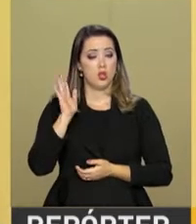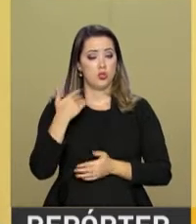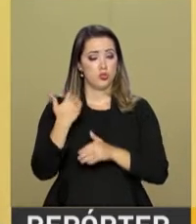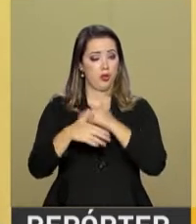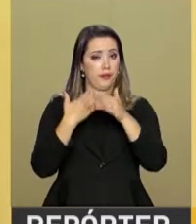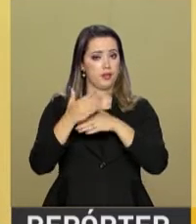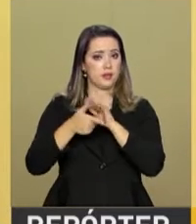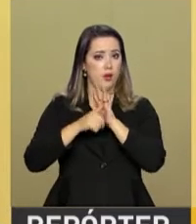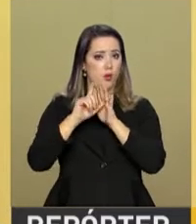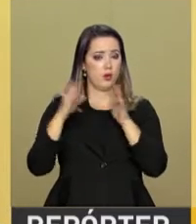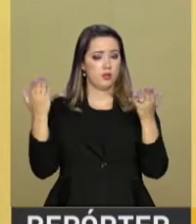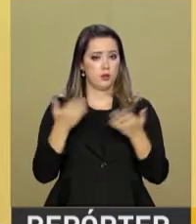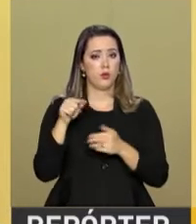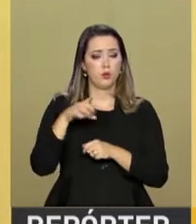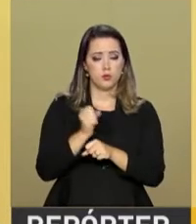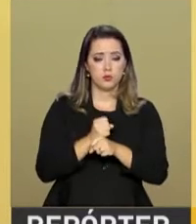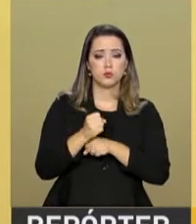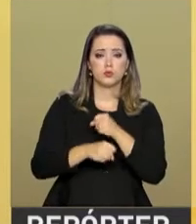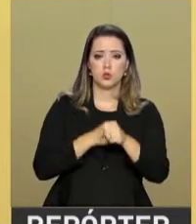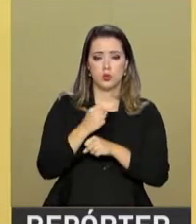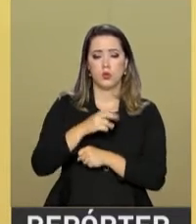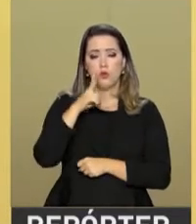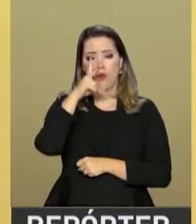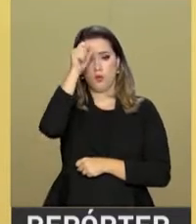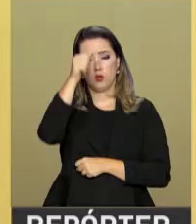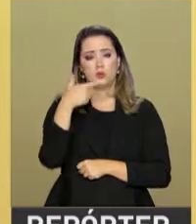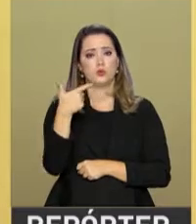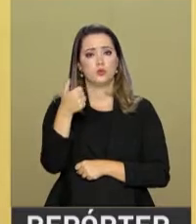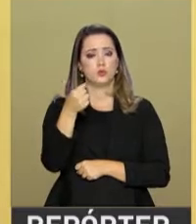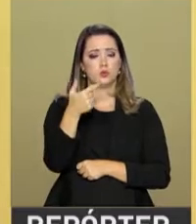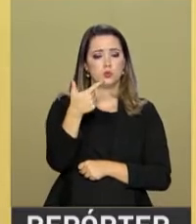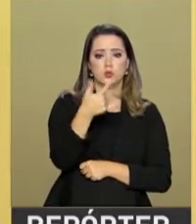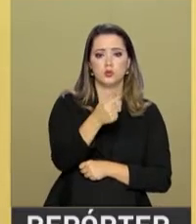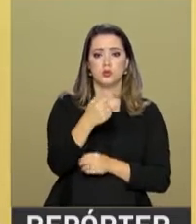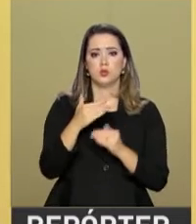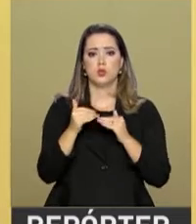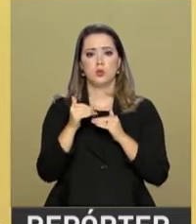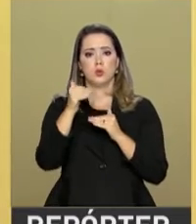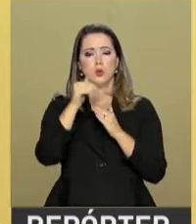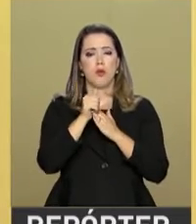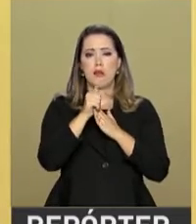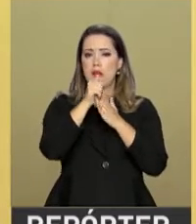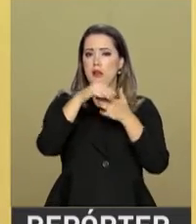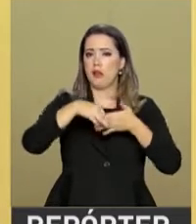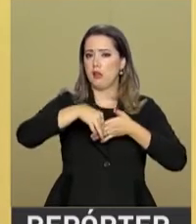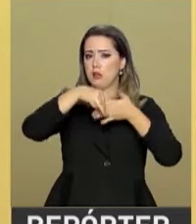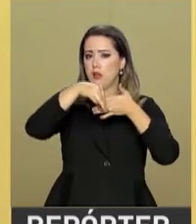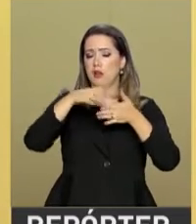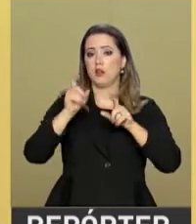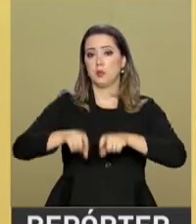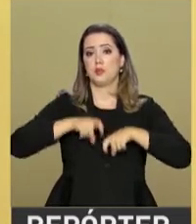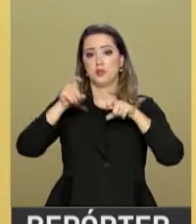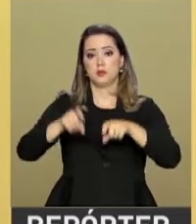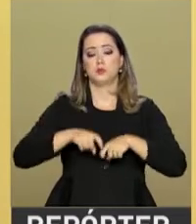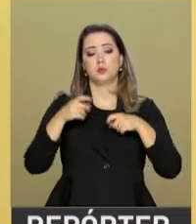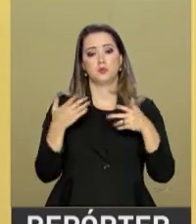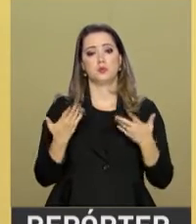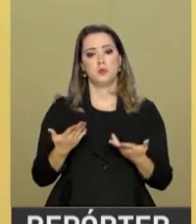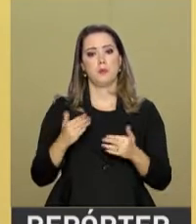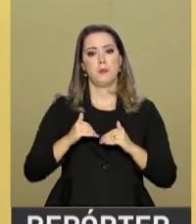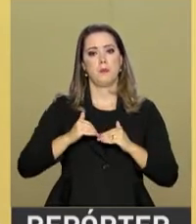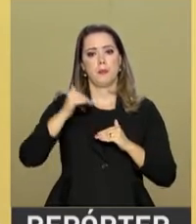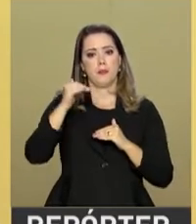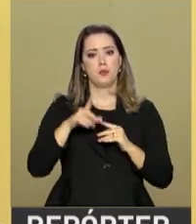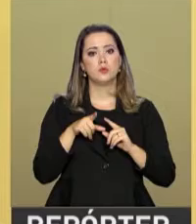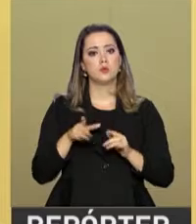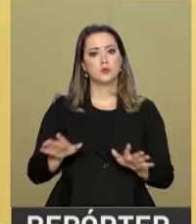crescer forte em 2018. Já está crescendo. 2017 começou puxado pela agricultura no primeiro trimestre, que deu,